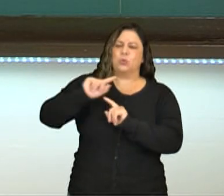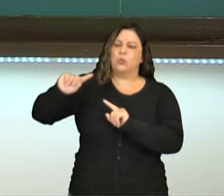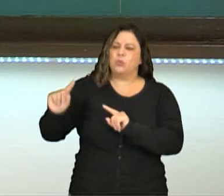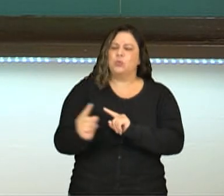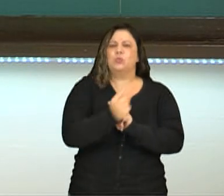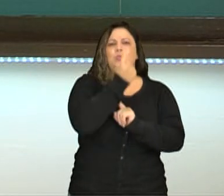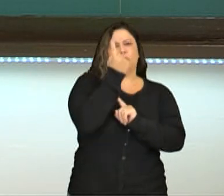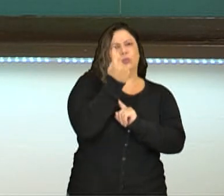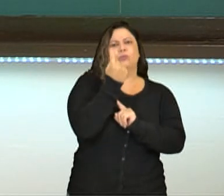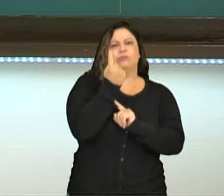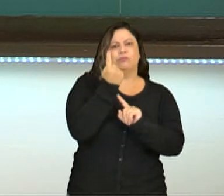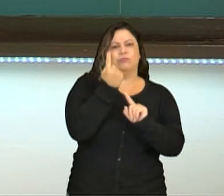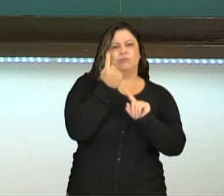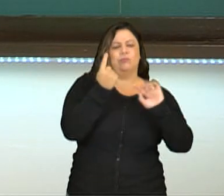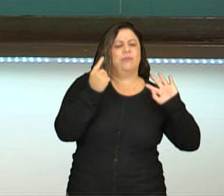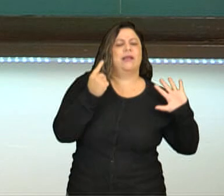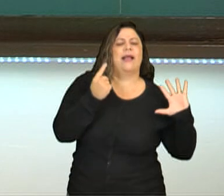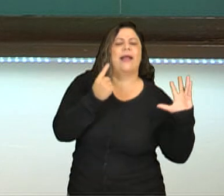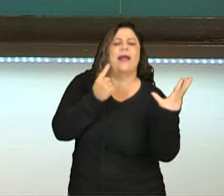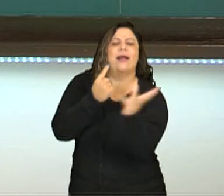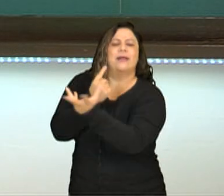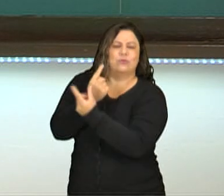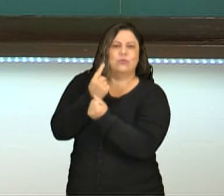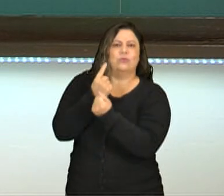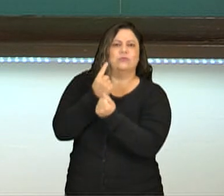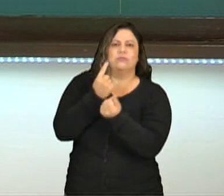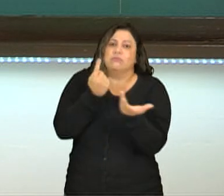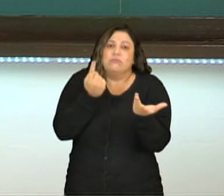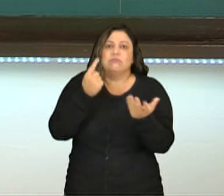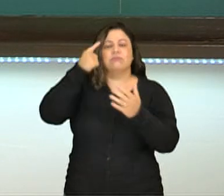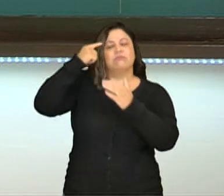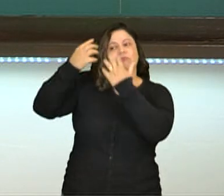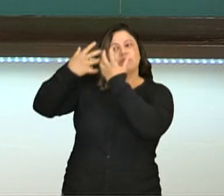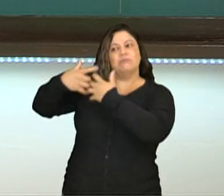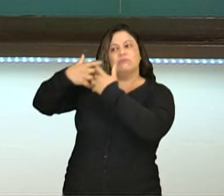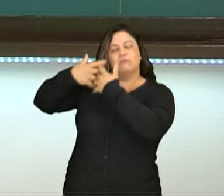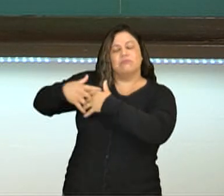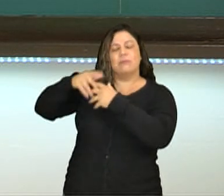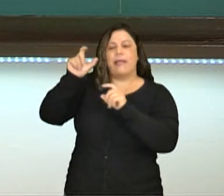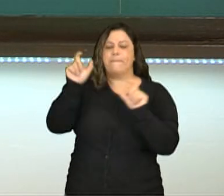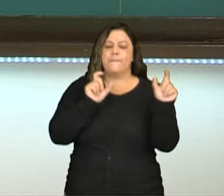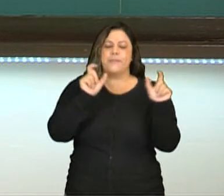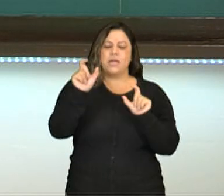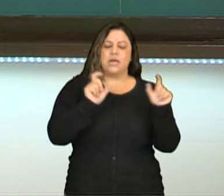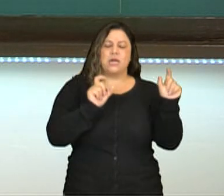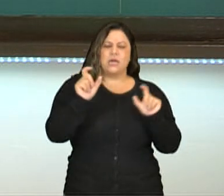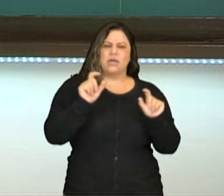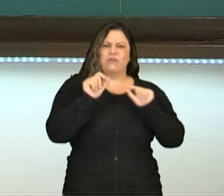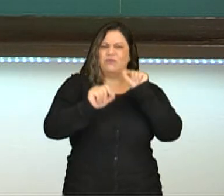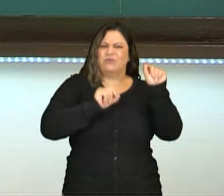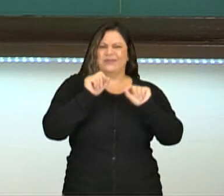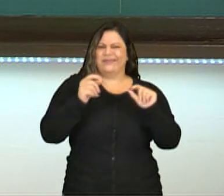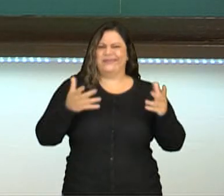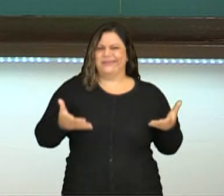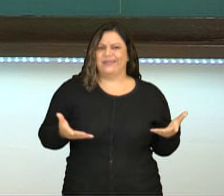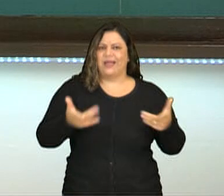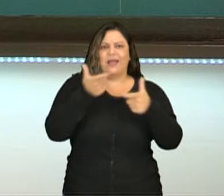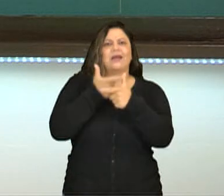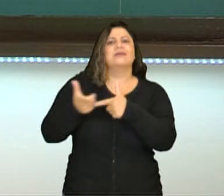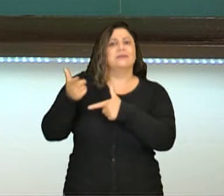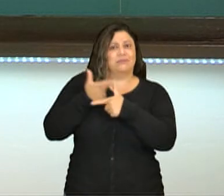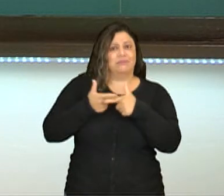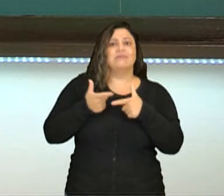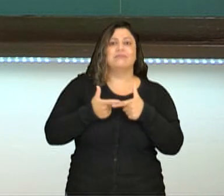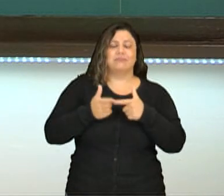todos, ela está somente na sua mente, ela é só uma construção de palavras. O que ela é? Esse é o problema. Então, algumas